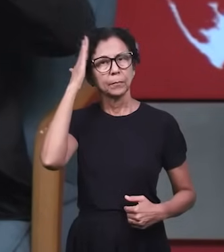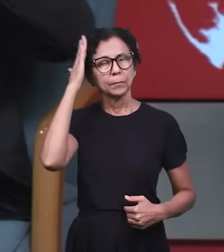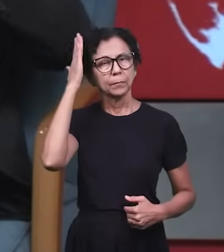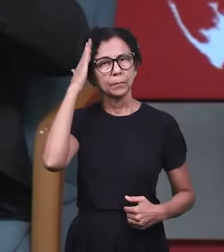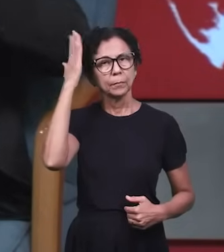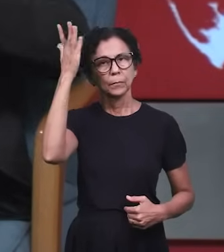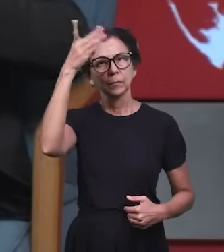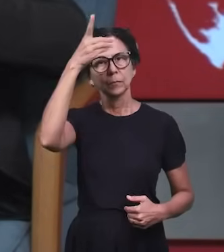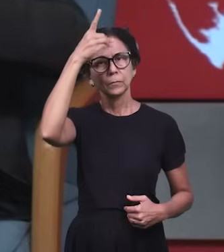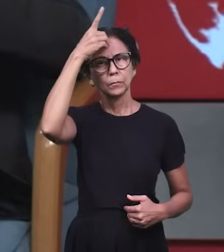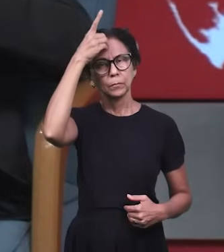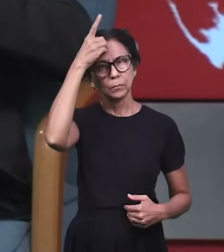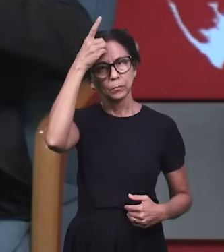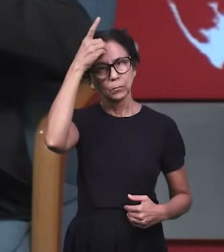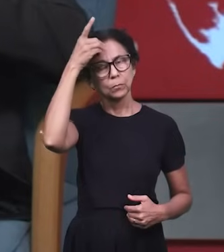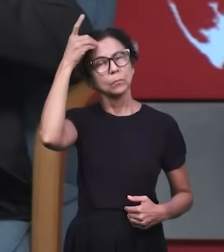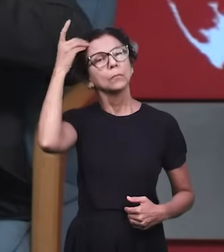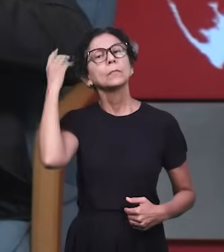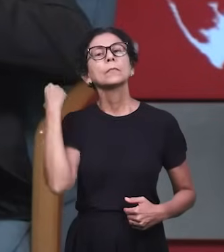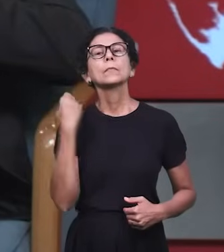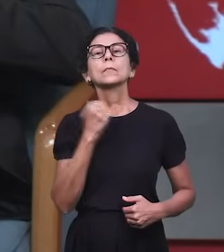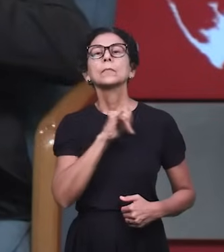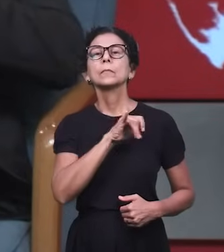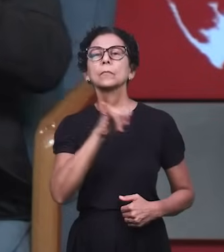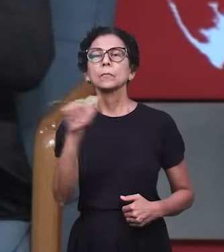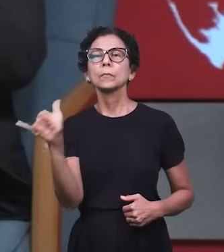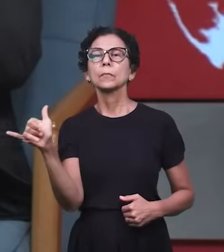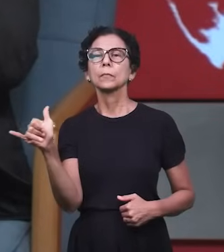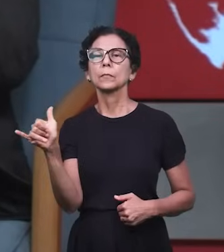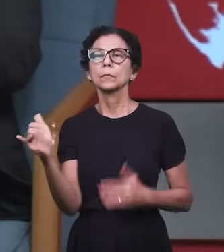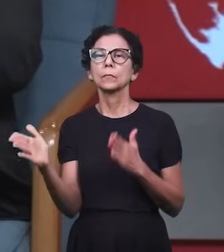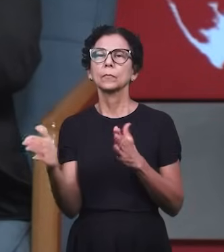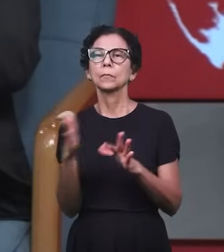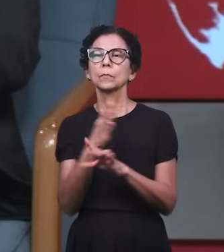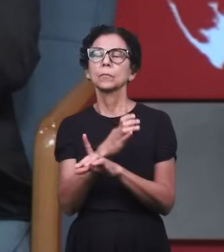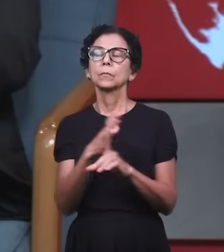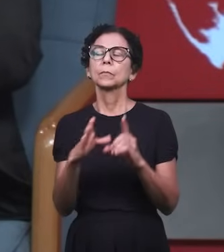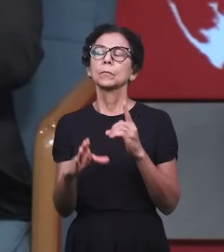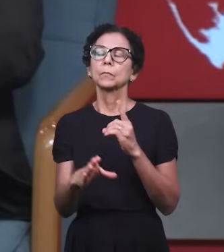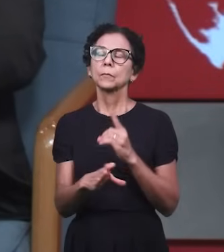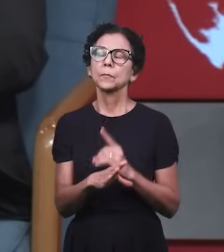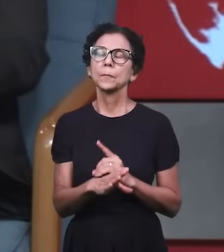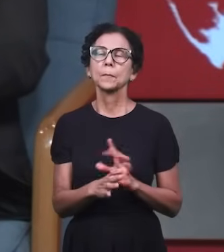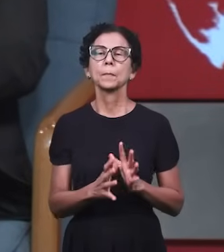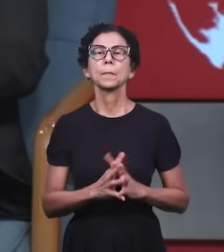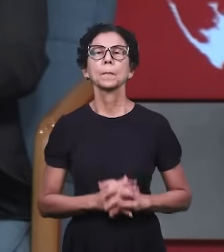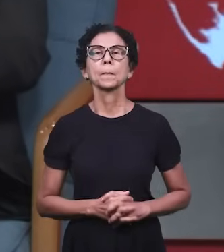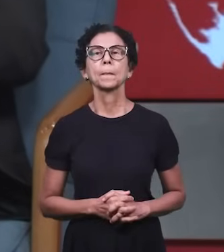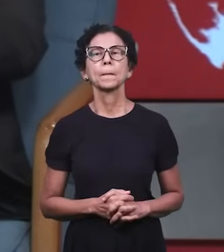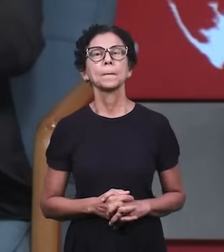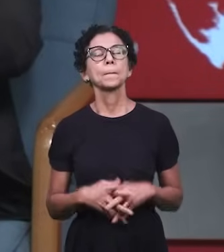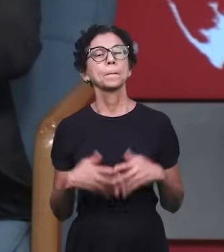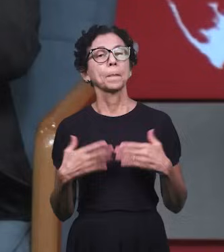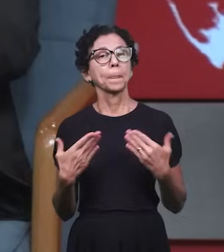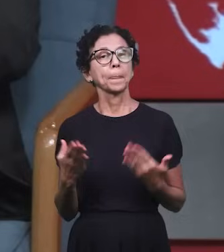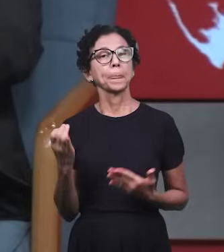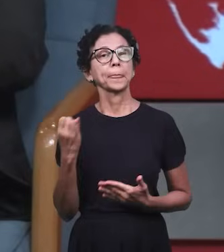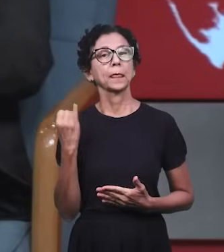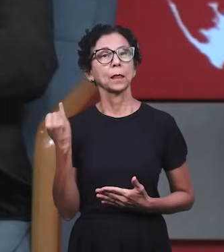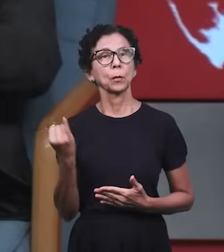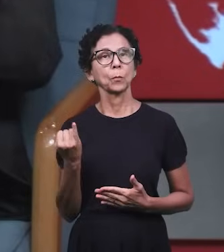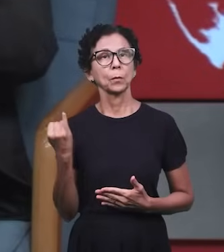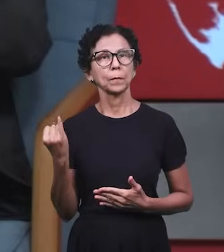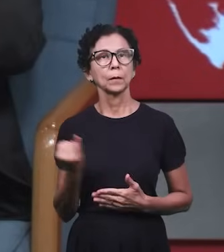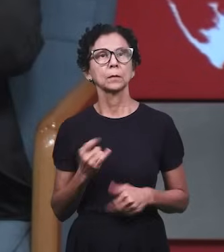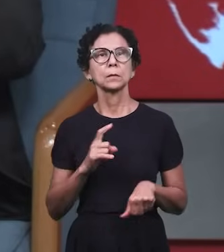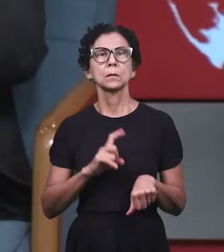dons espirituais hoje na vida da igreja, esse ponto é importante para nós observarmos